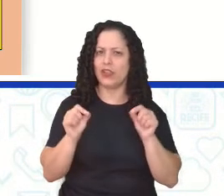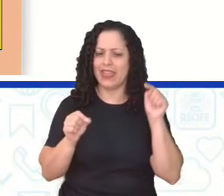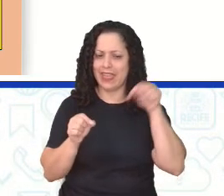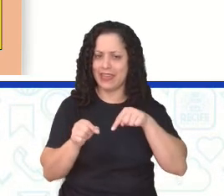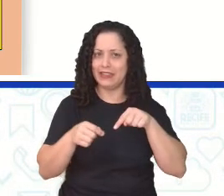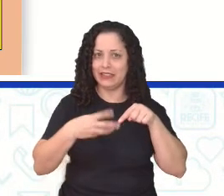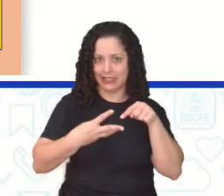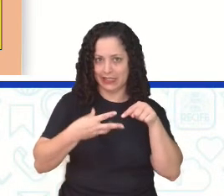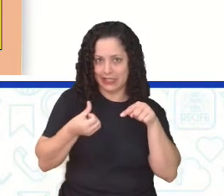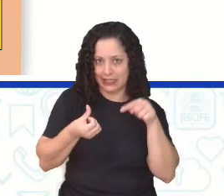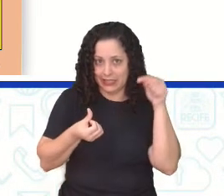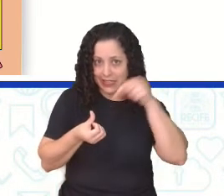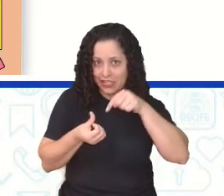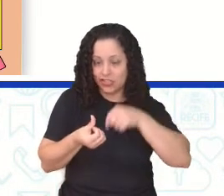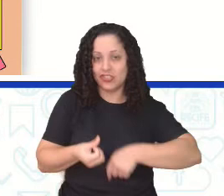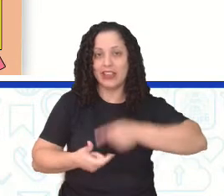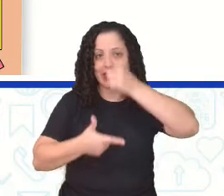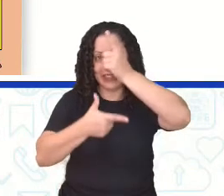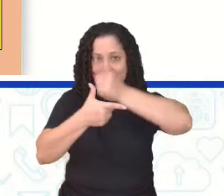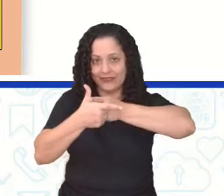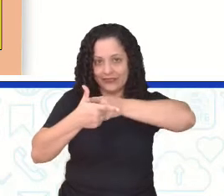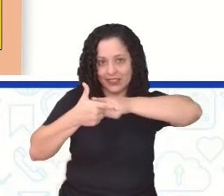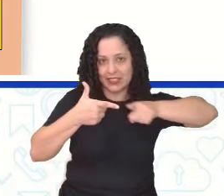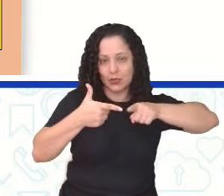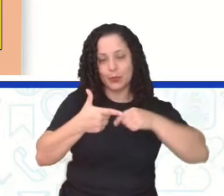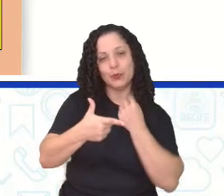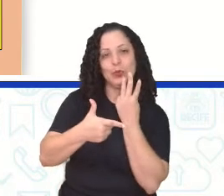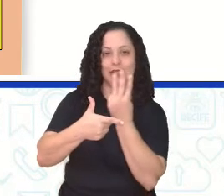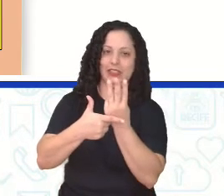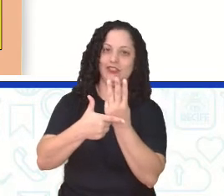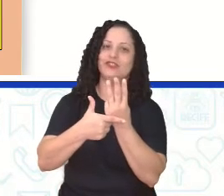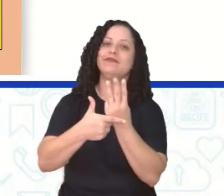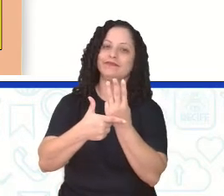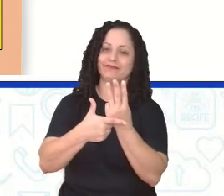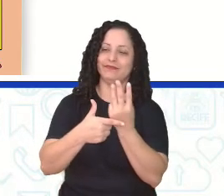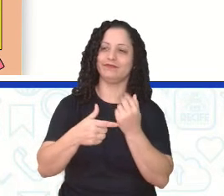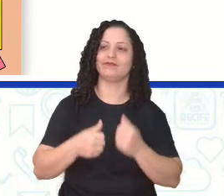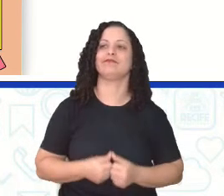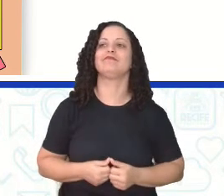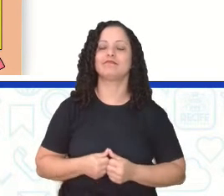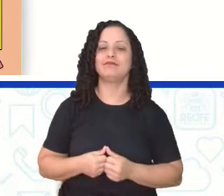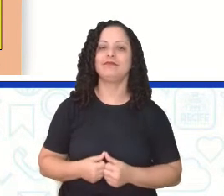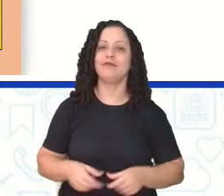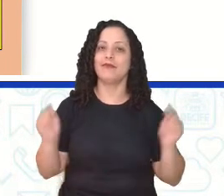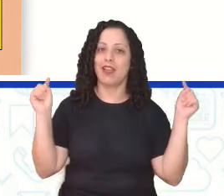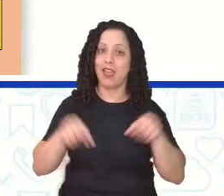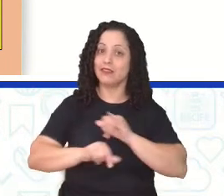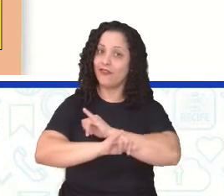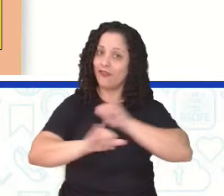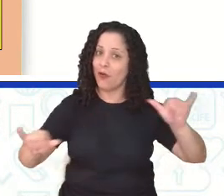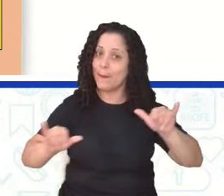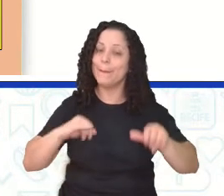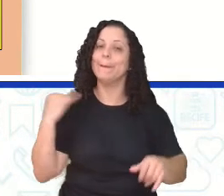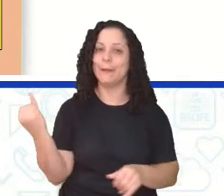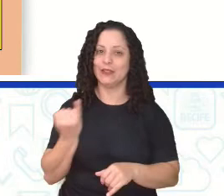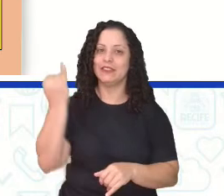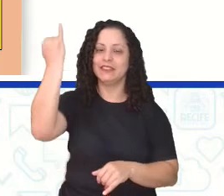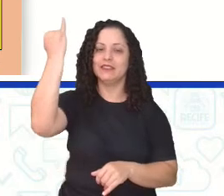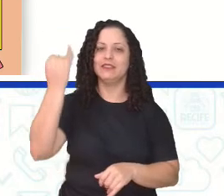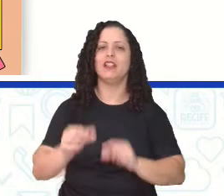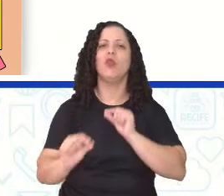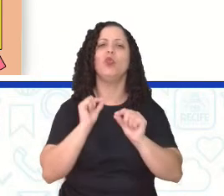dividido por 3. Essa é uma informação importante. Qual é a